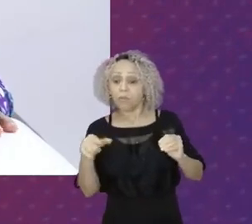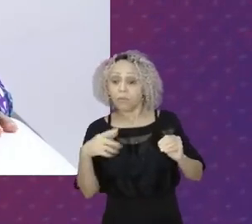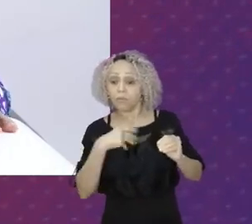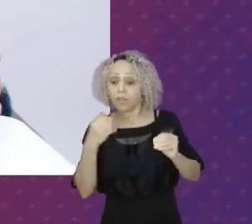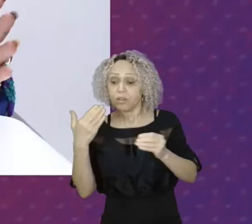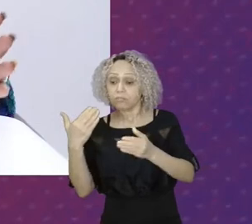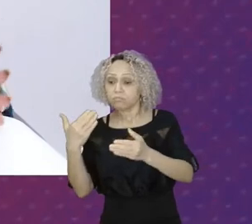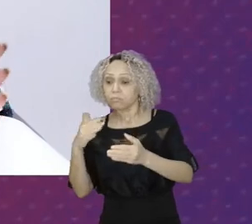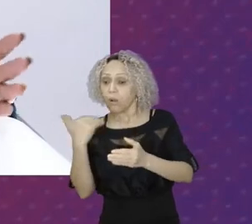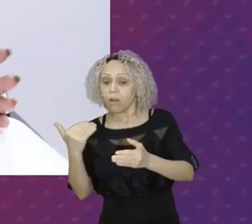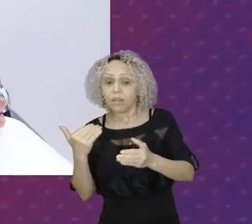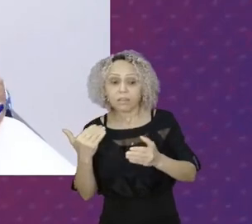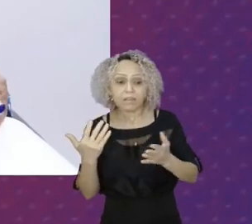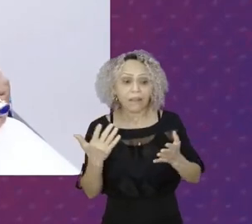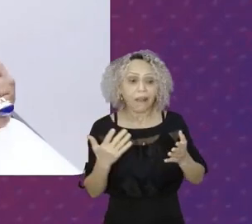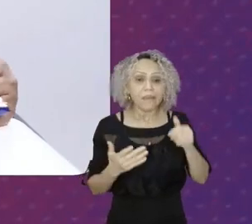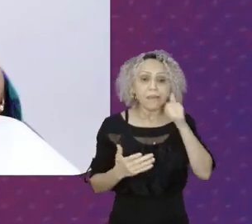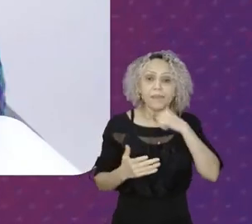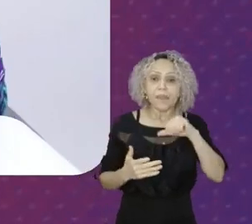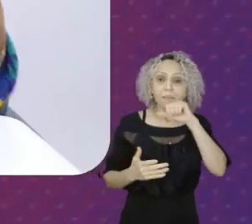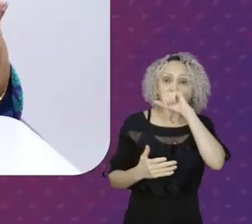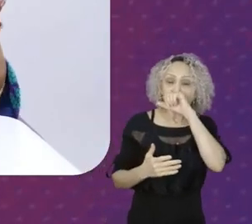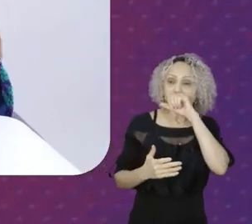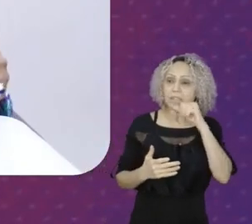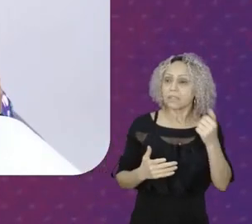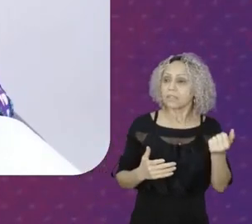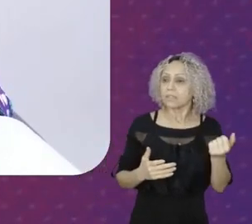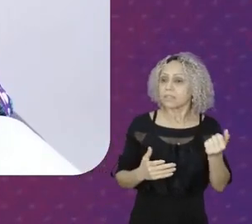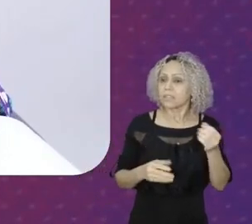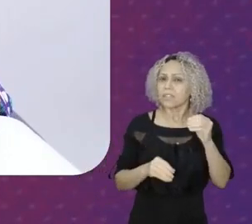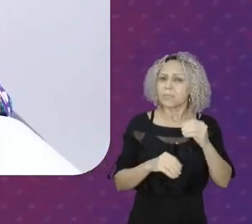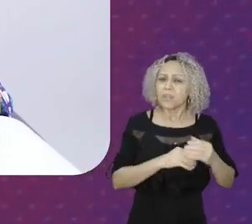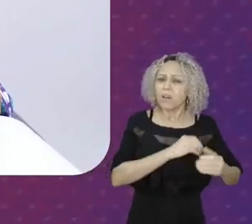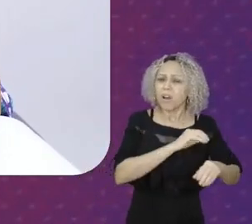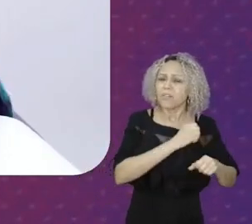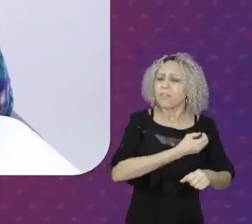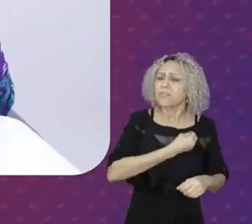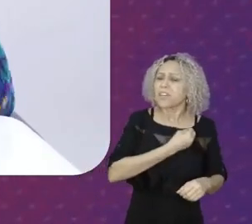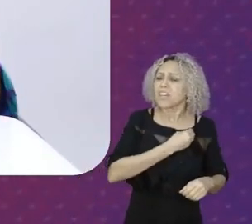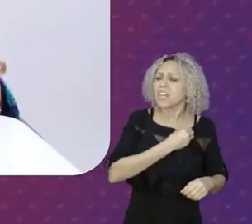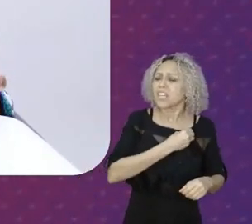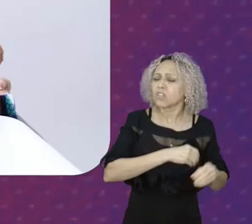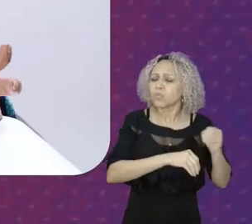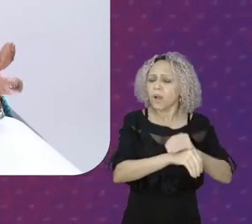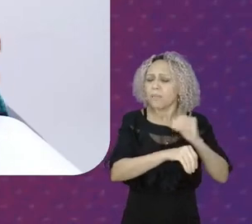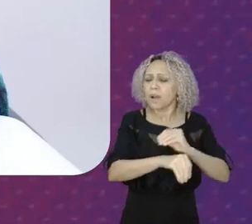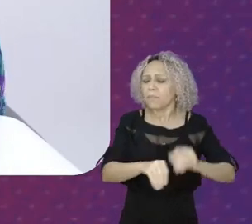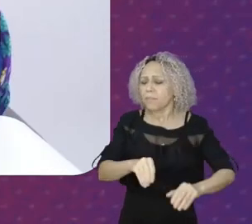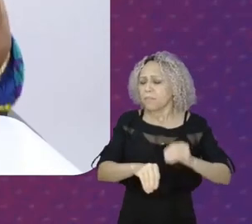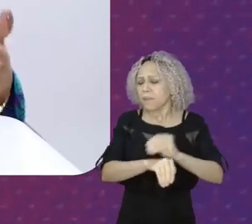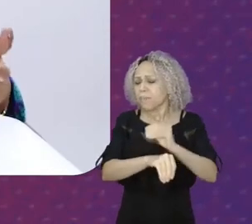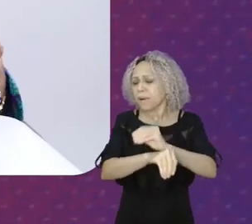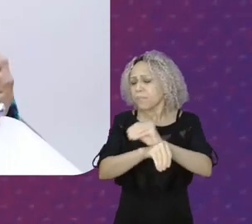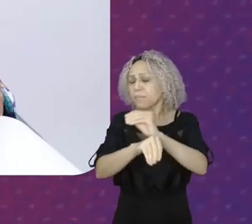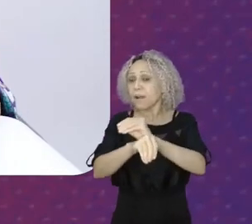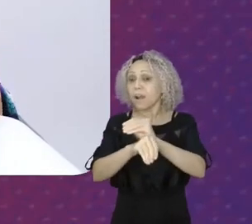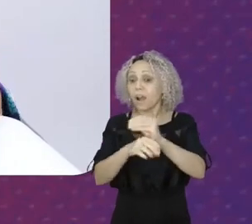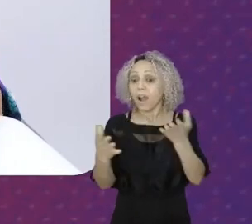isso. Que é importante o cuidado, como já afirmei, é importante o cuidado, a política do cuidado, mas tem que